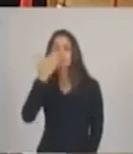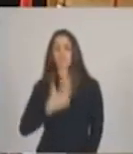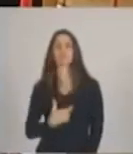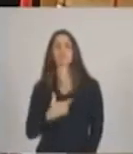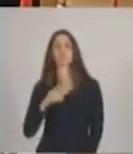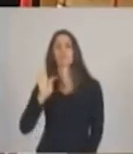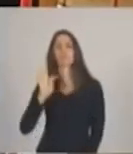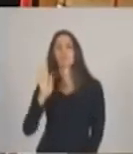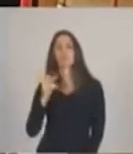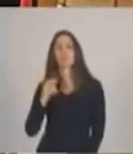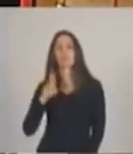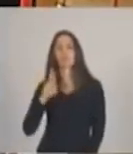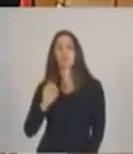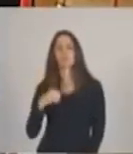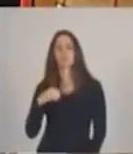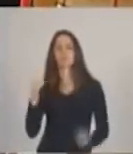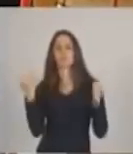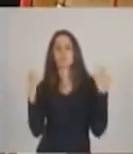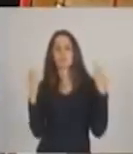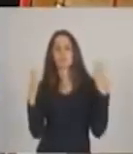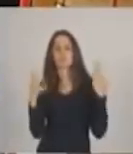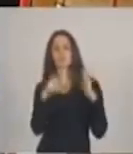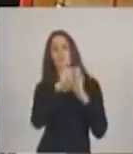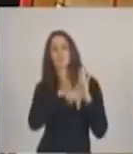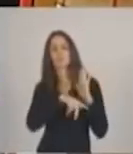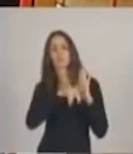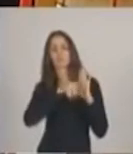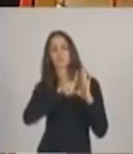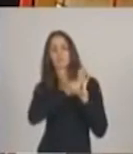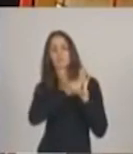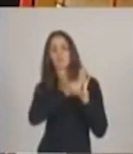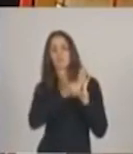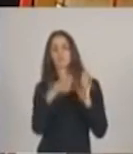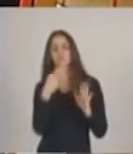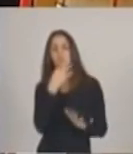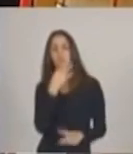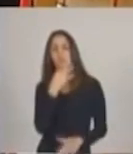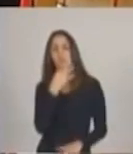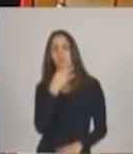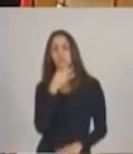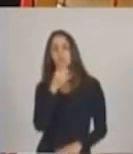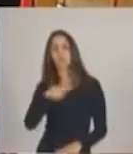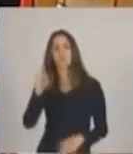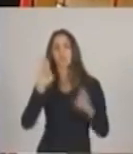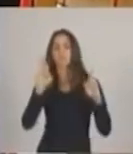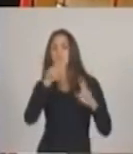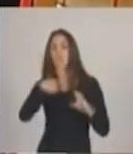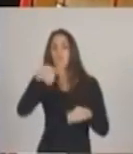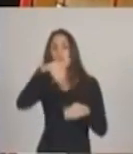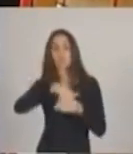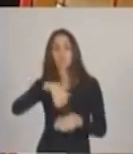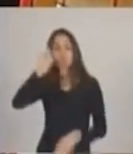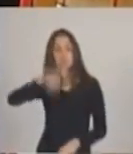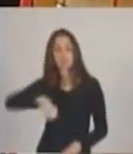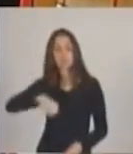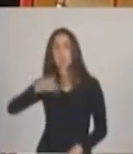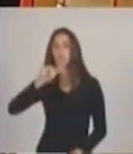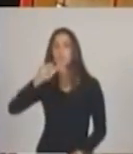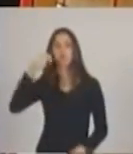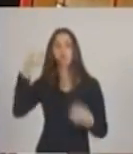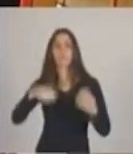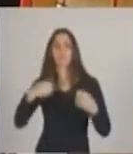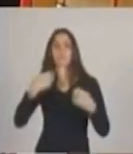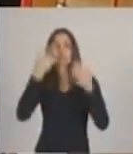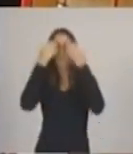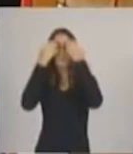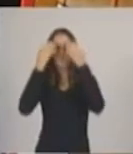deputado doutor Danilo Baense, uma pessoa que eu conheço há muito tempo. Espero que quem estiver votando sim, nunca precise de uma doação de